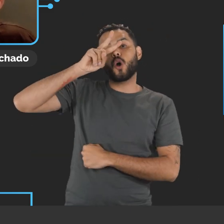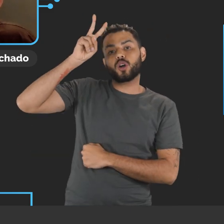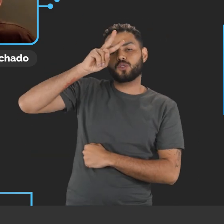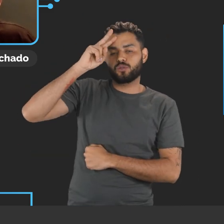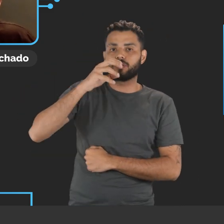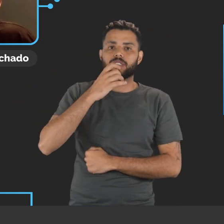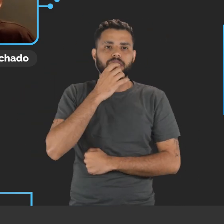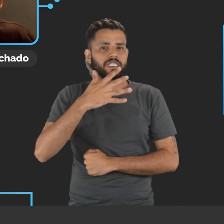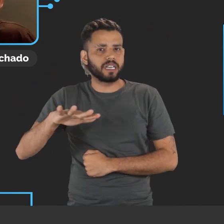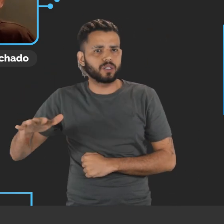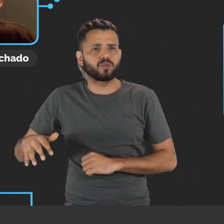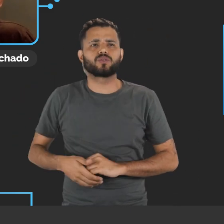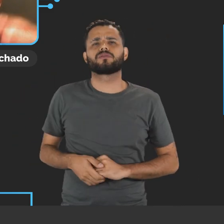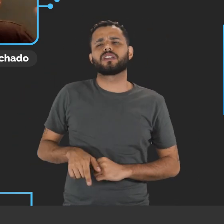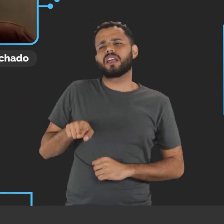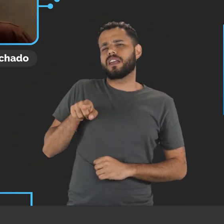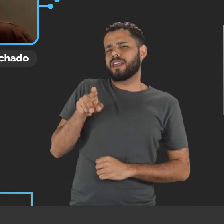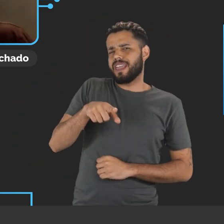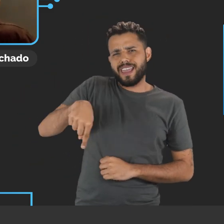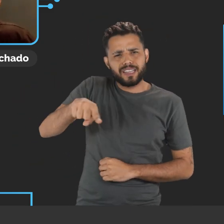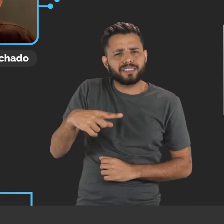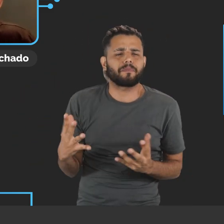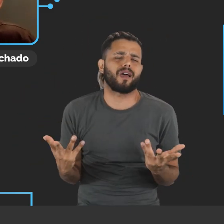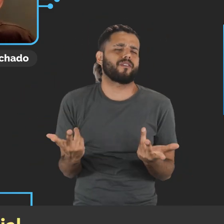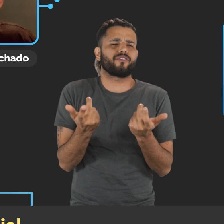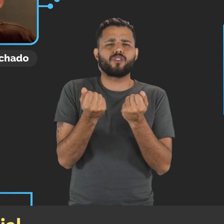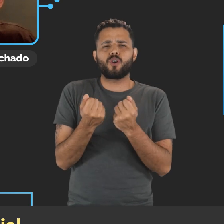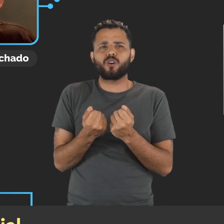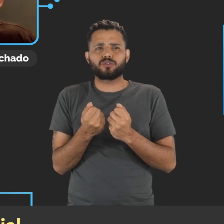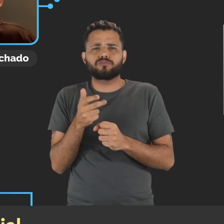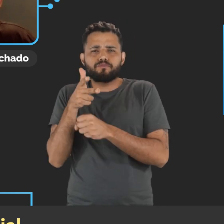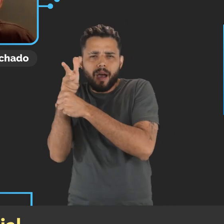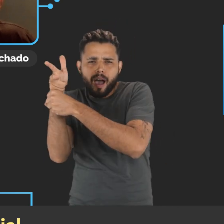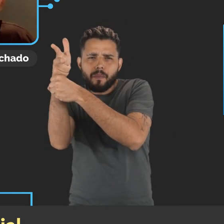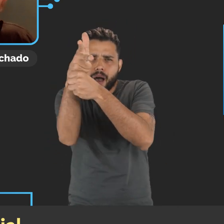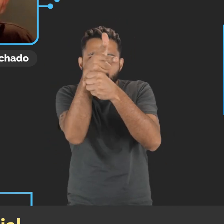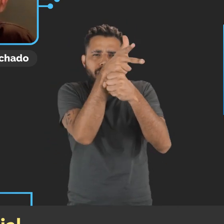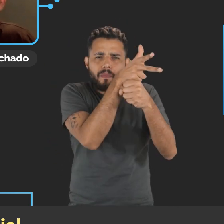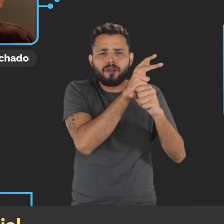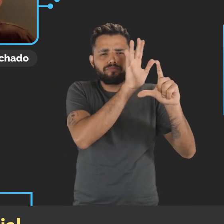de Santos, e a galera deu um show produzindo imagens, e tivemos a